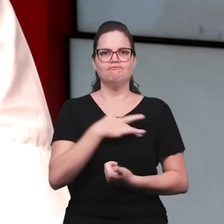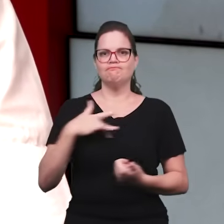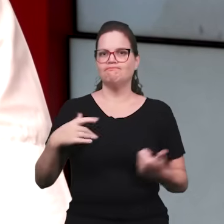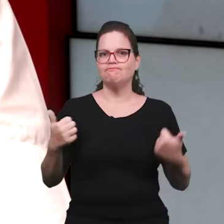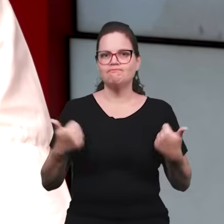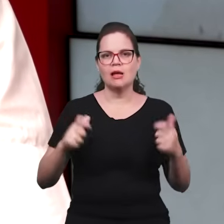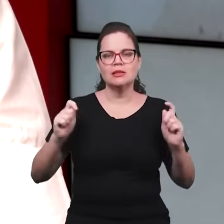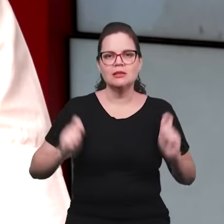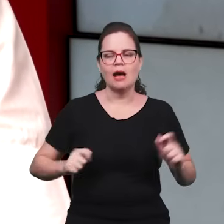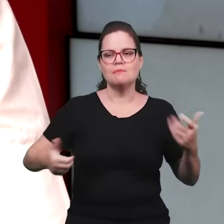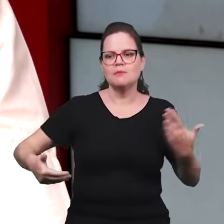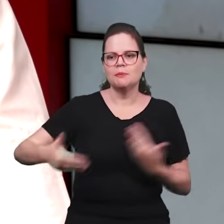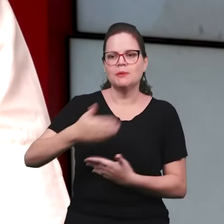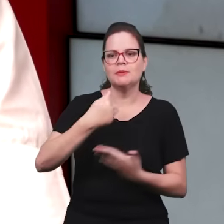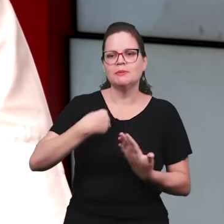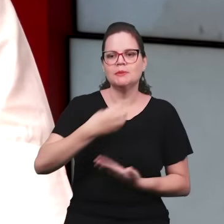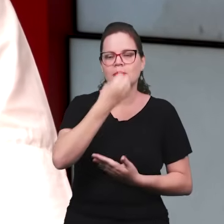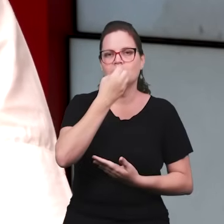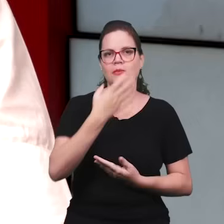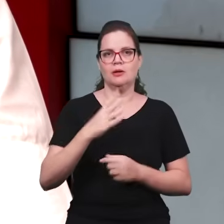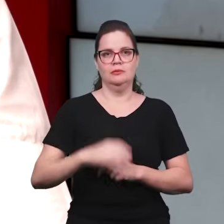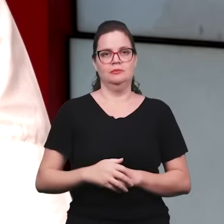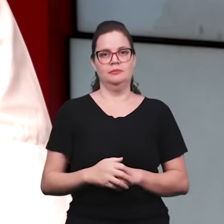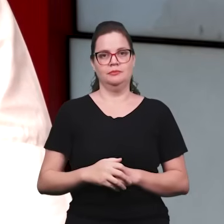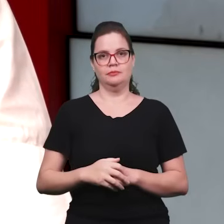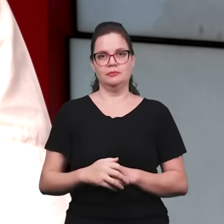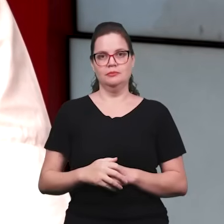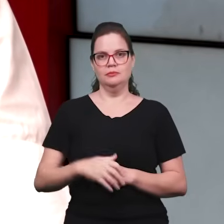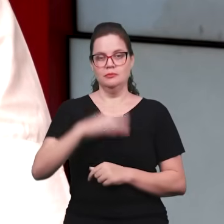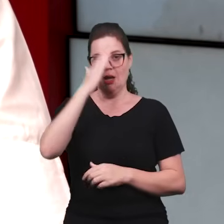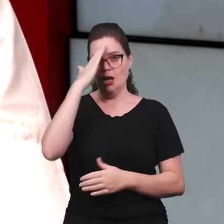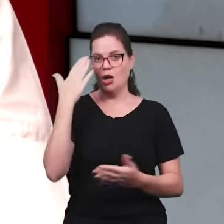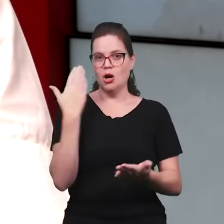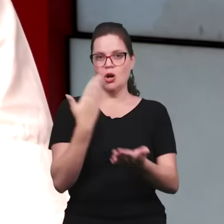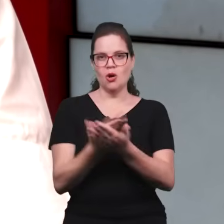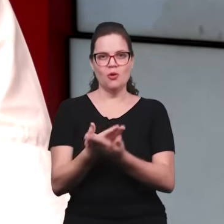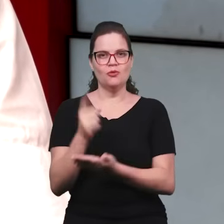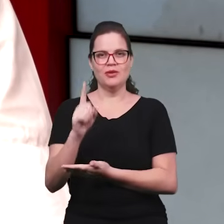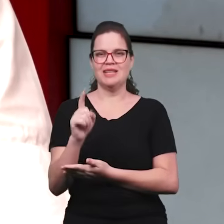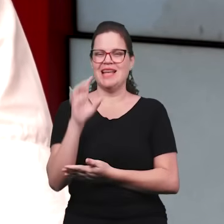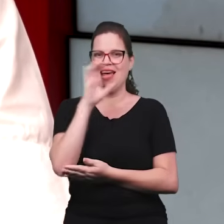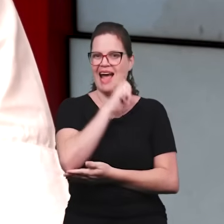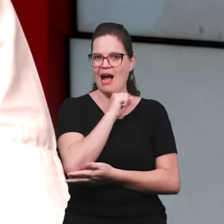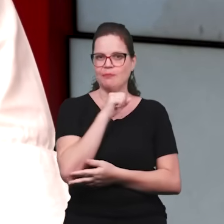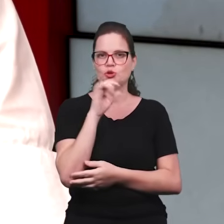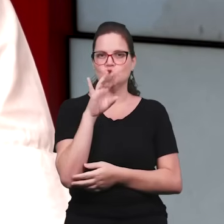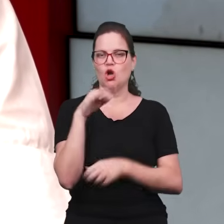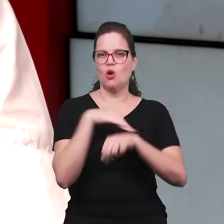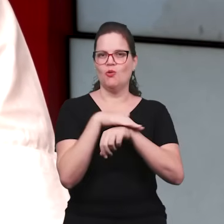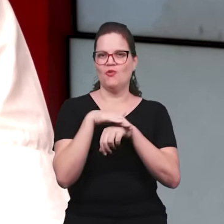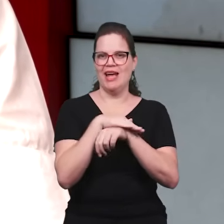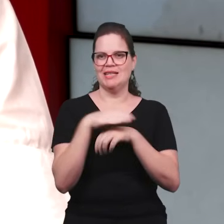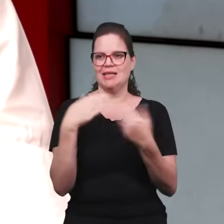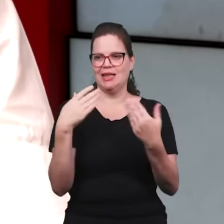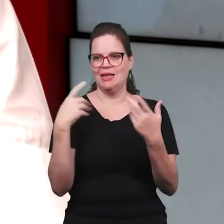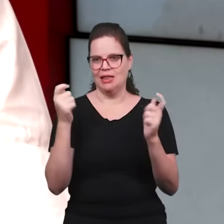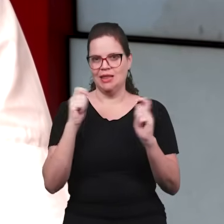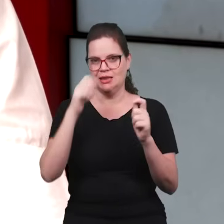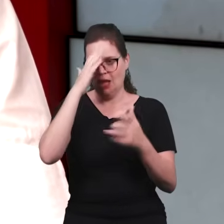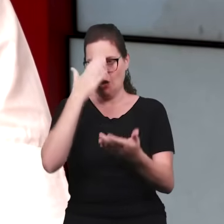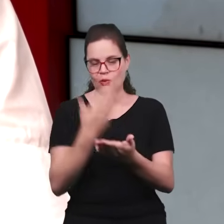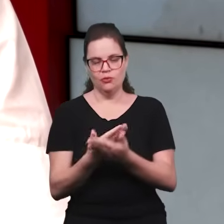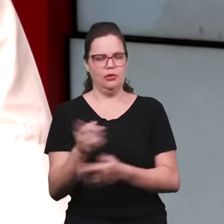diária dentro de um relacionamento. A confiança não surge com alguns minutos de conversa, de convivência.